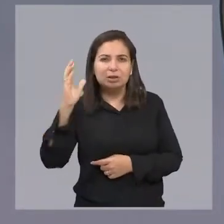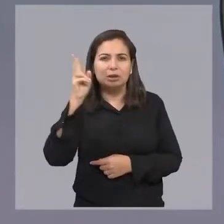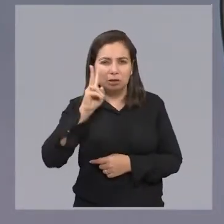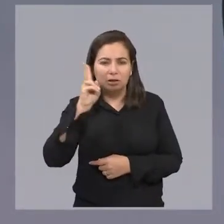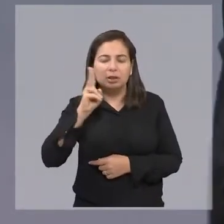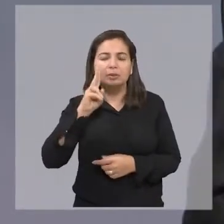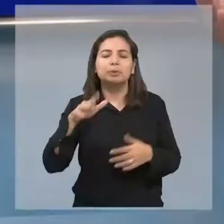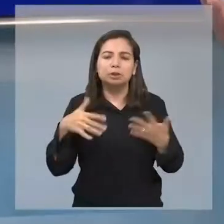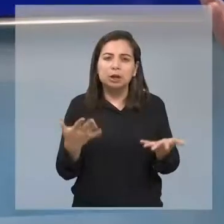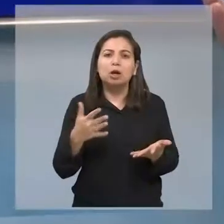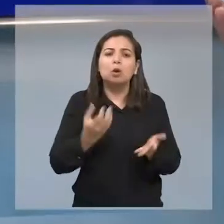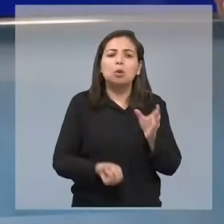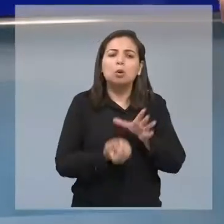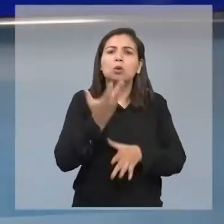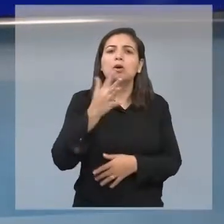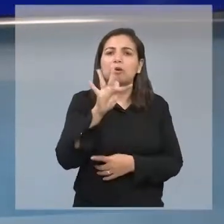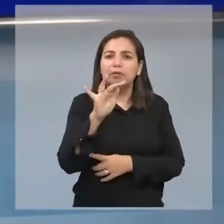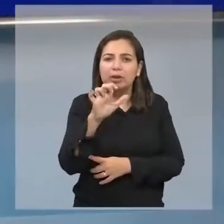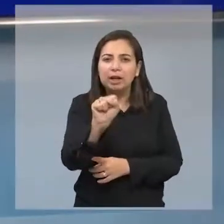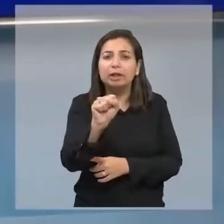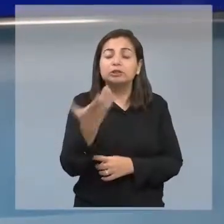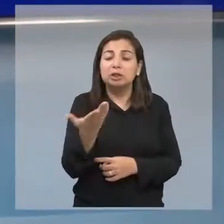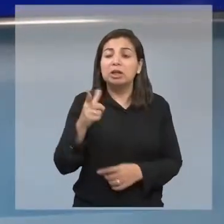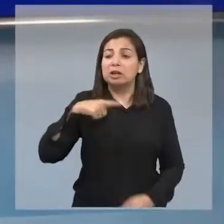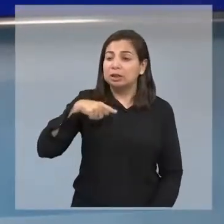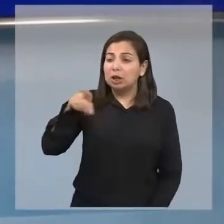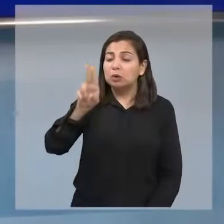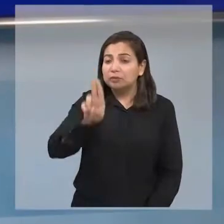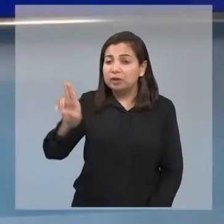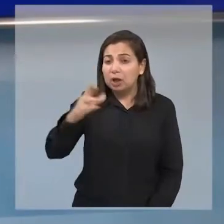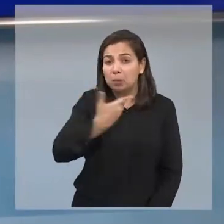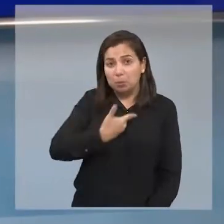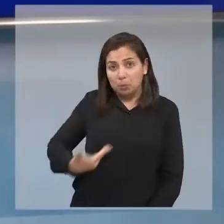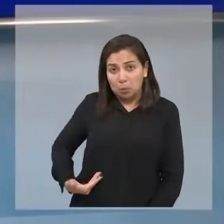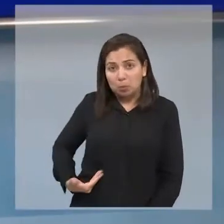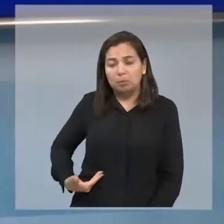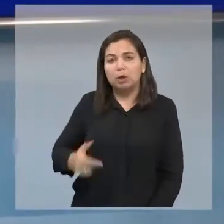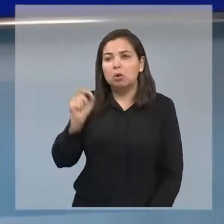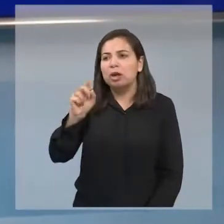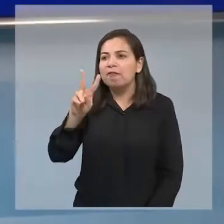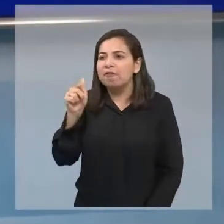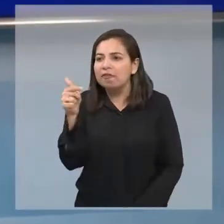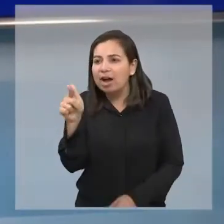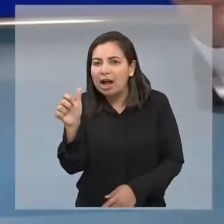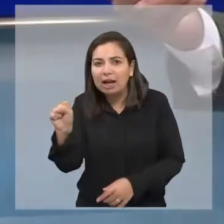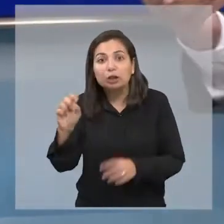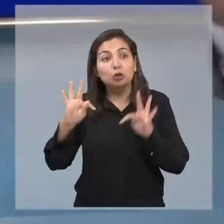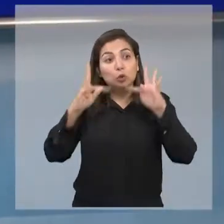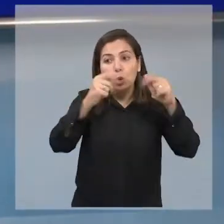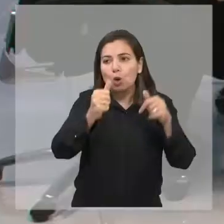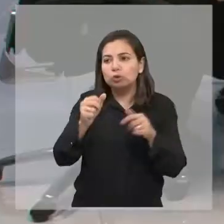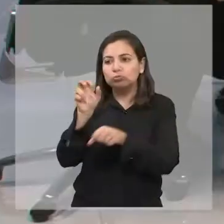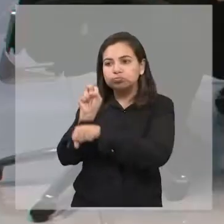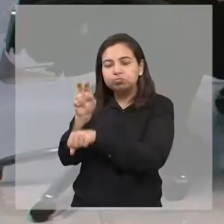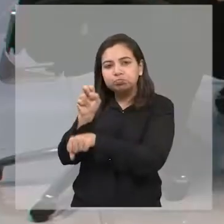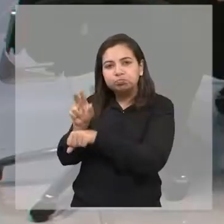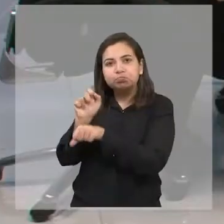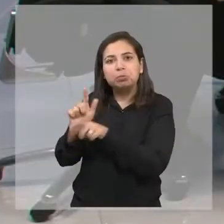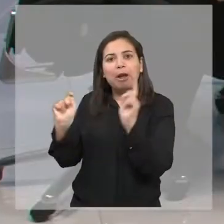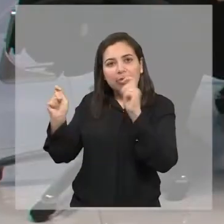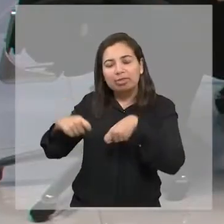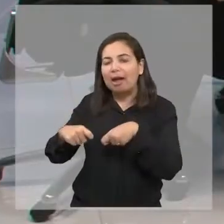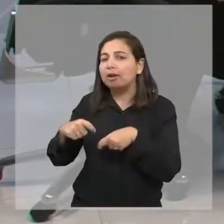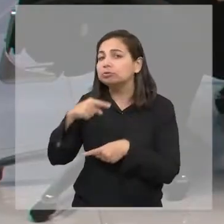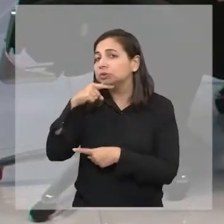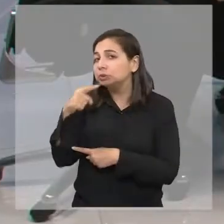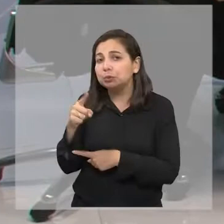filosofia, qual foi a lógica do FIES? Como as universidades públicas não dispunham de vagas suficientemente para poder absorver todo o contingente da